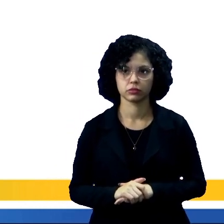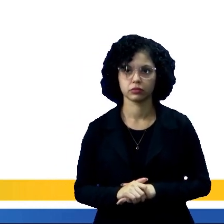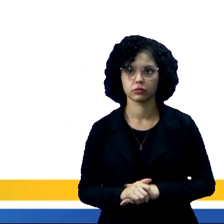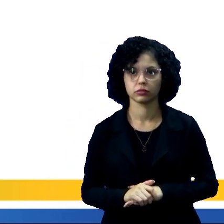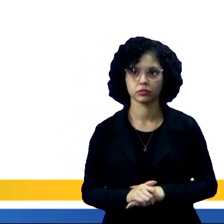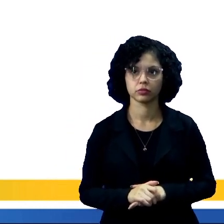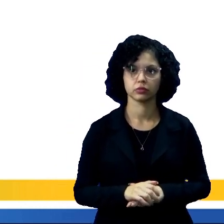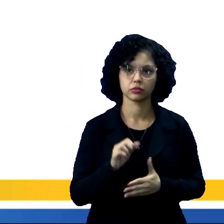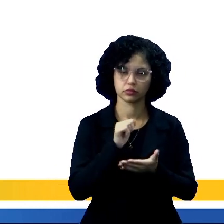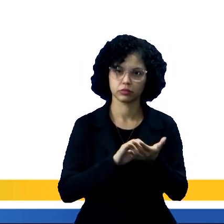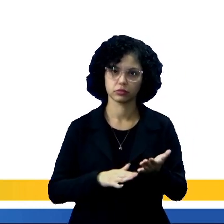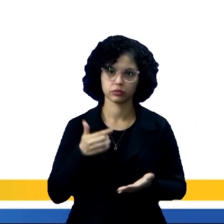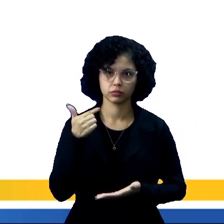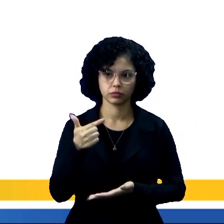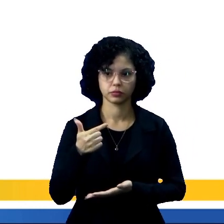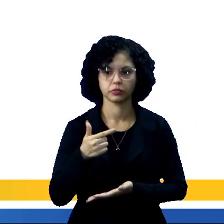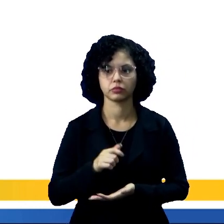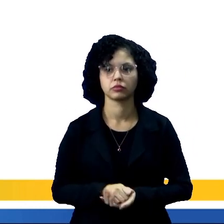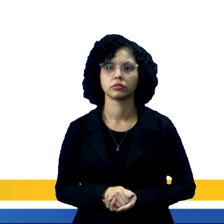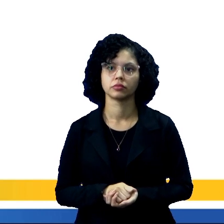Olha aí o exercitando 2.